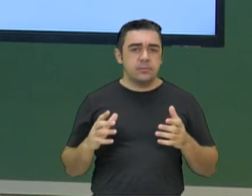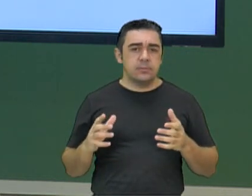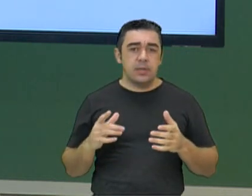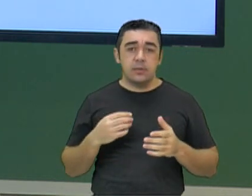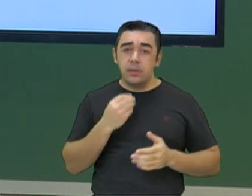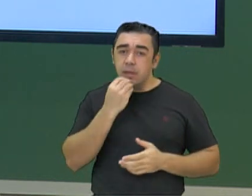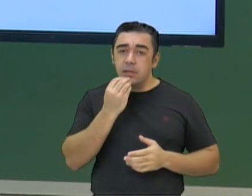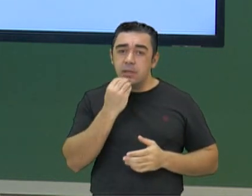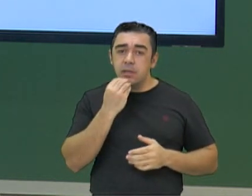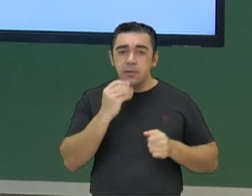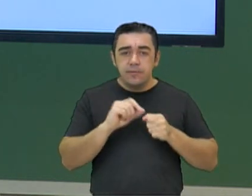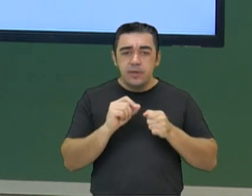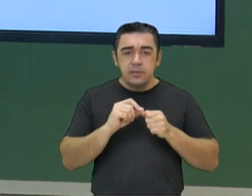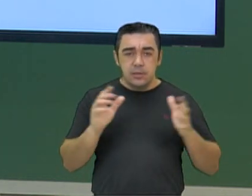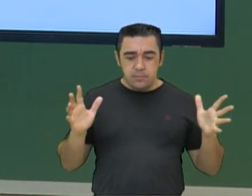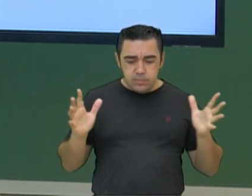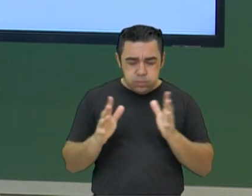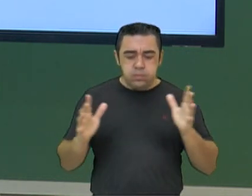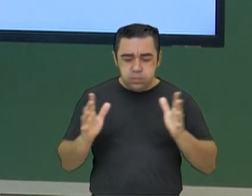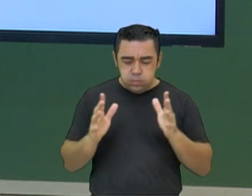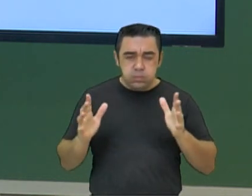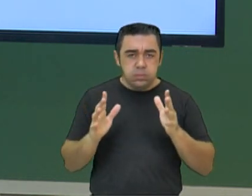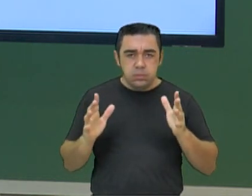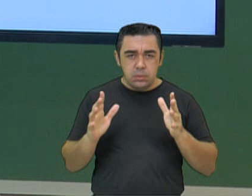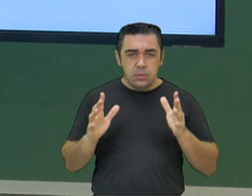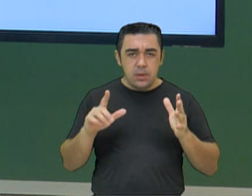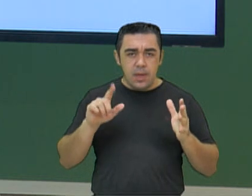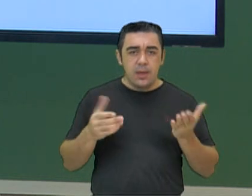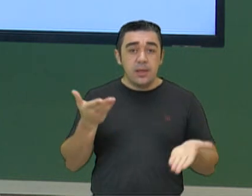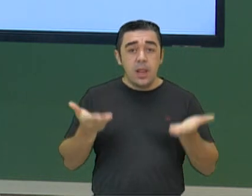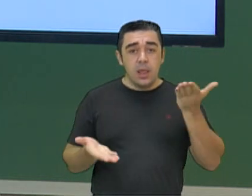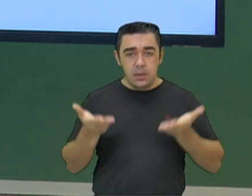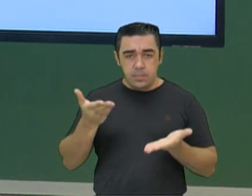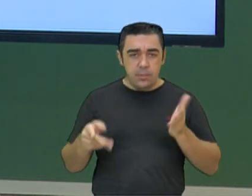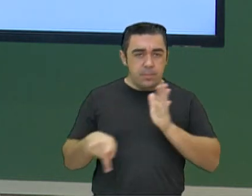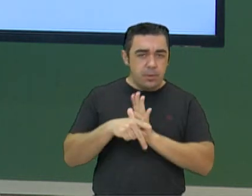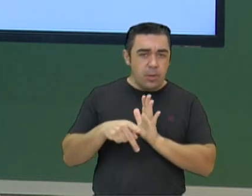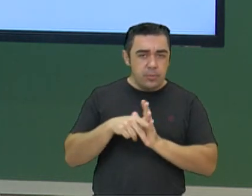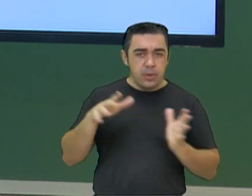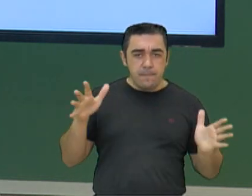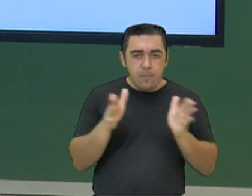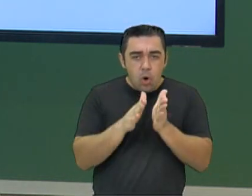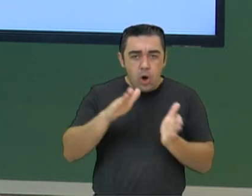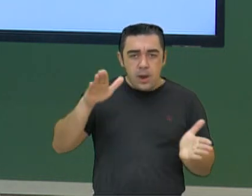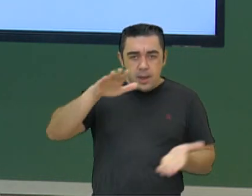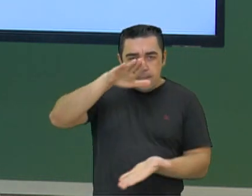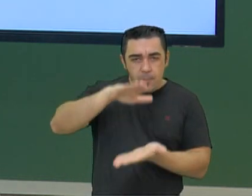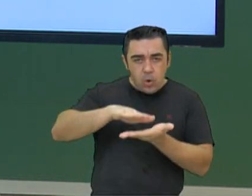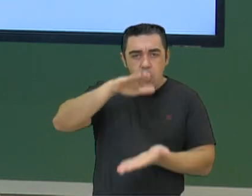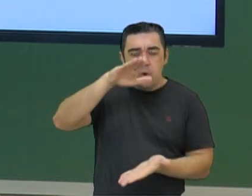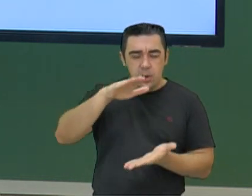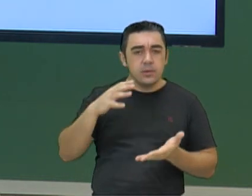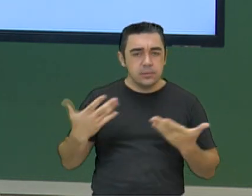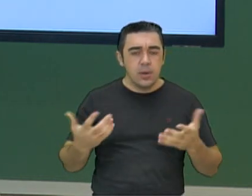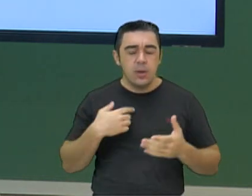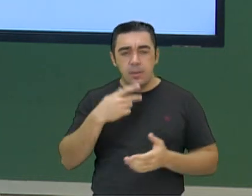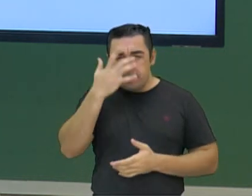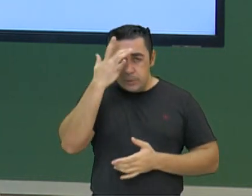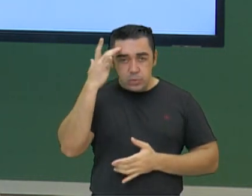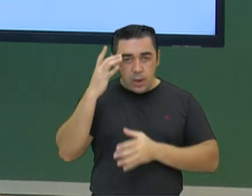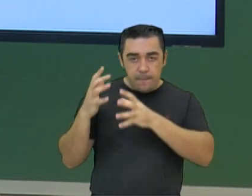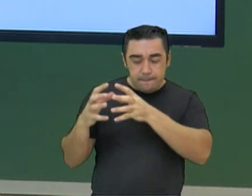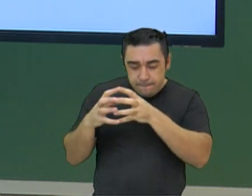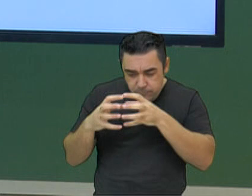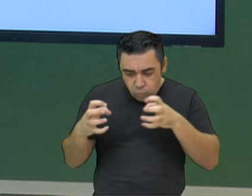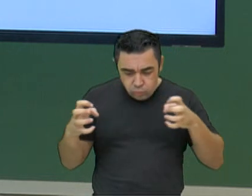tentando restabelecer a sua situação que a gente chama de equilíbrio, certo? Ou seja, a pessoa está puxando, a mola está tentando promover